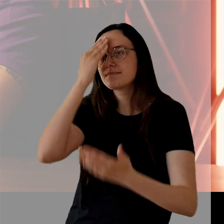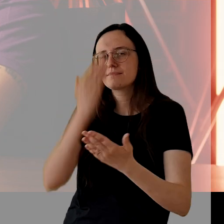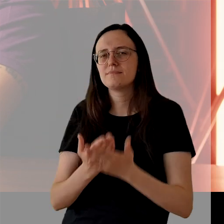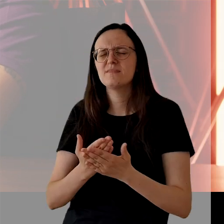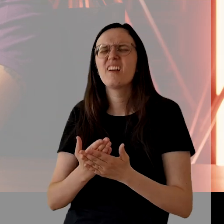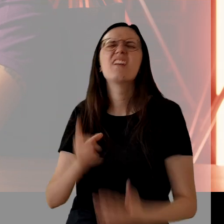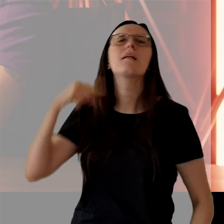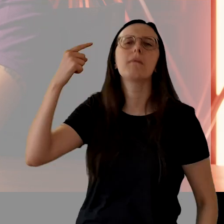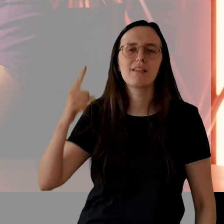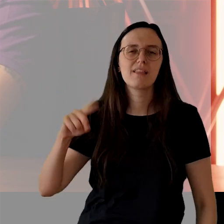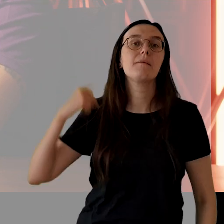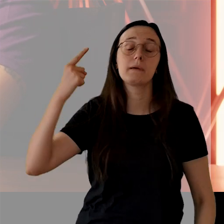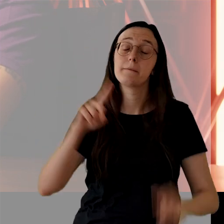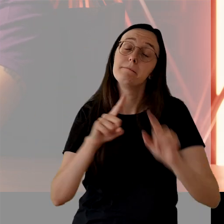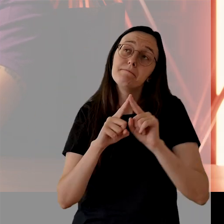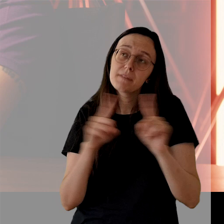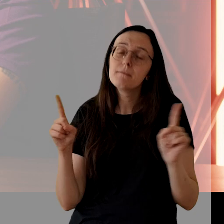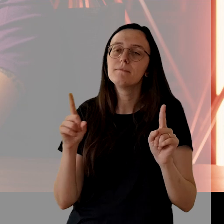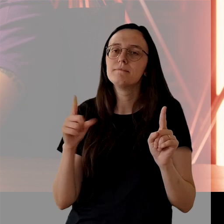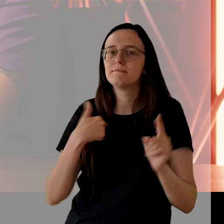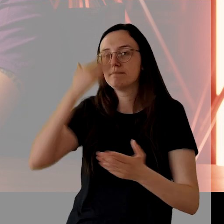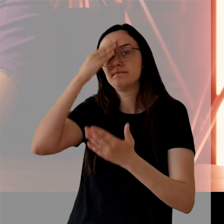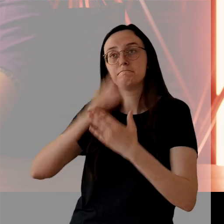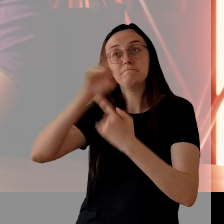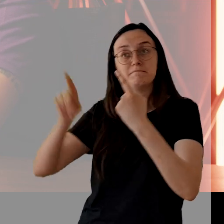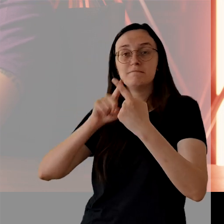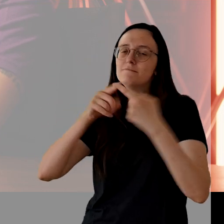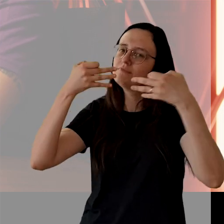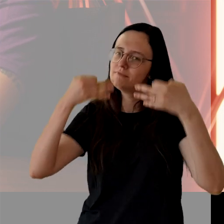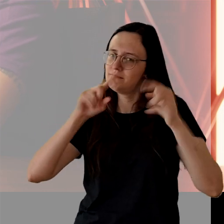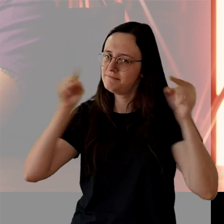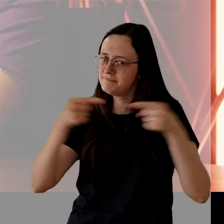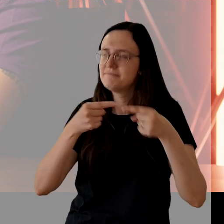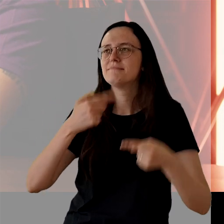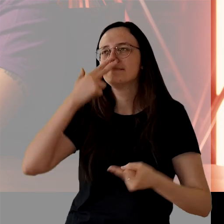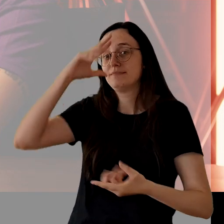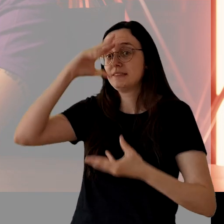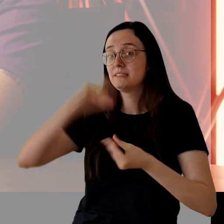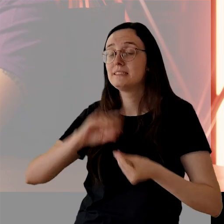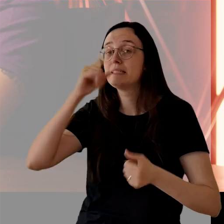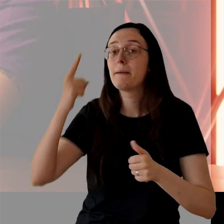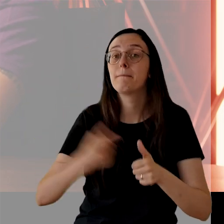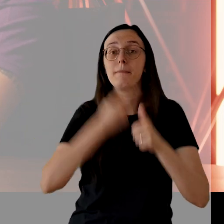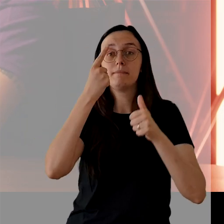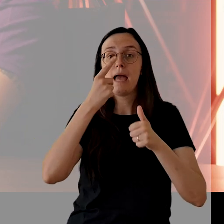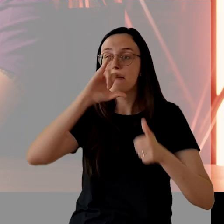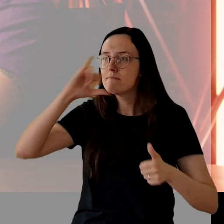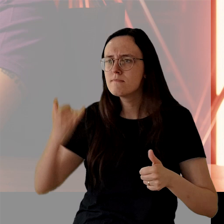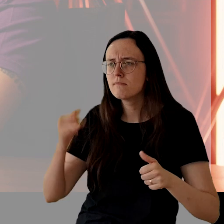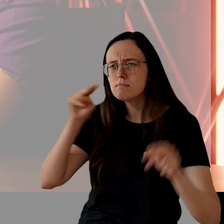depois. Mas, idealmente, eu acho que para todo mundo que trabalha com produção é legal entender que quanto antes você trazer a pós,